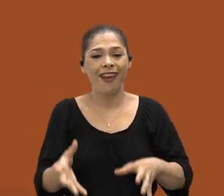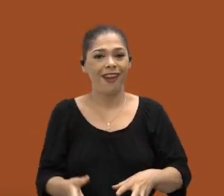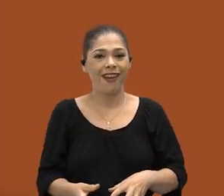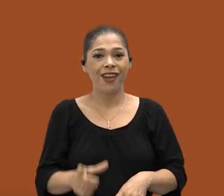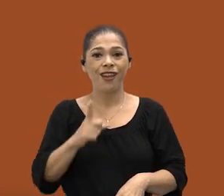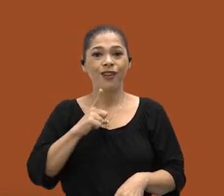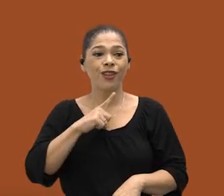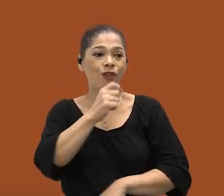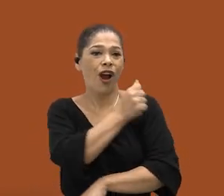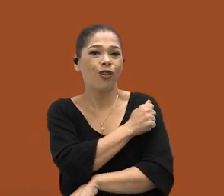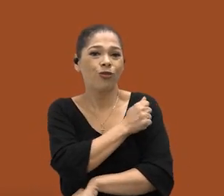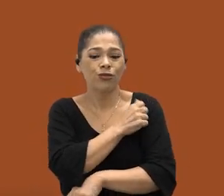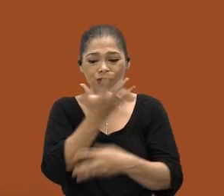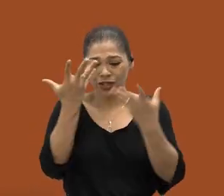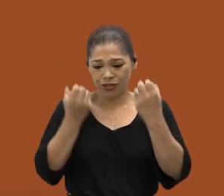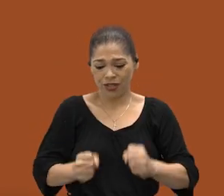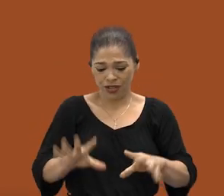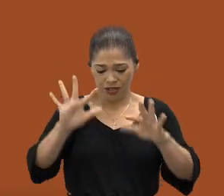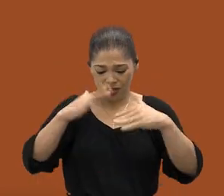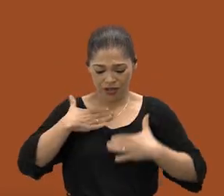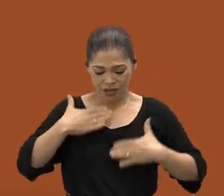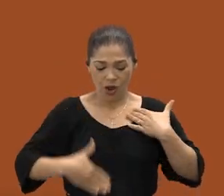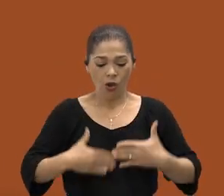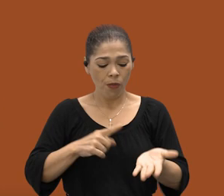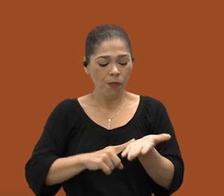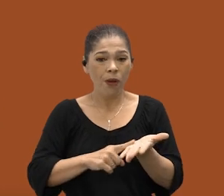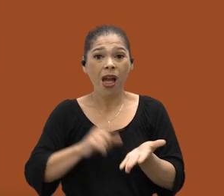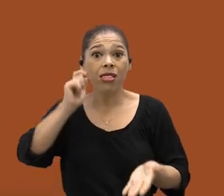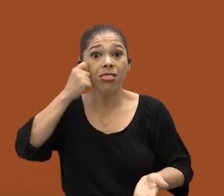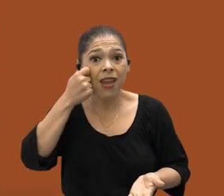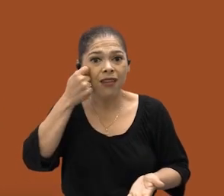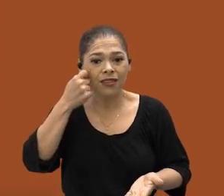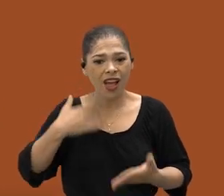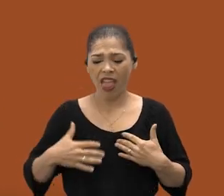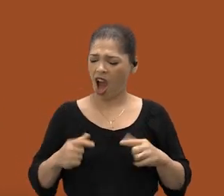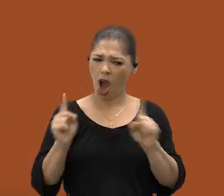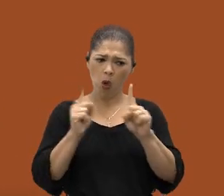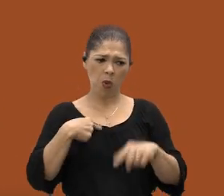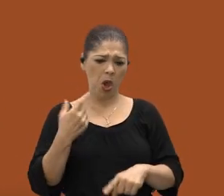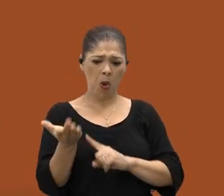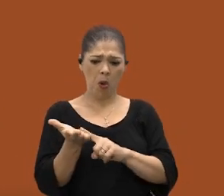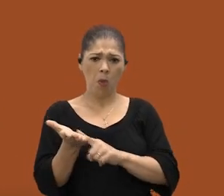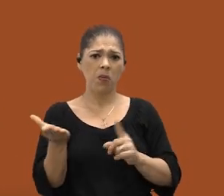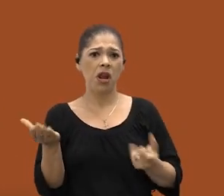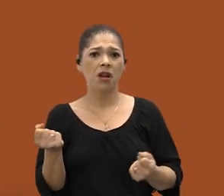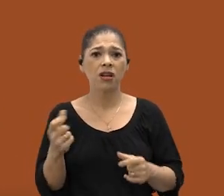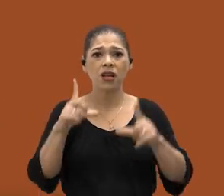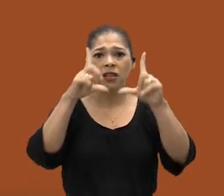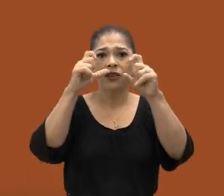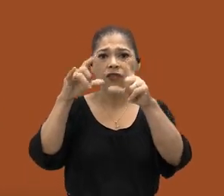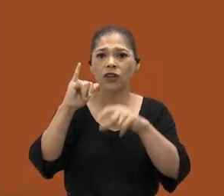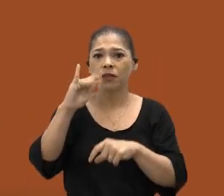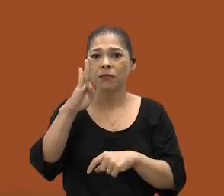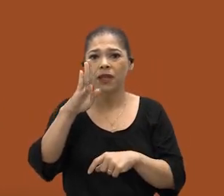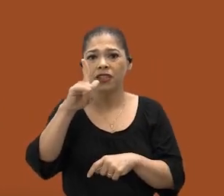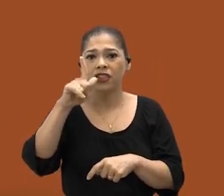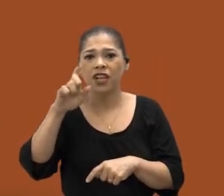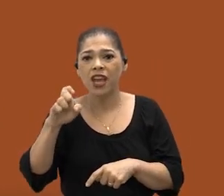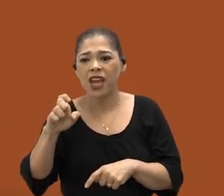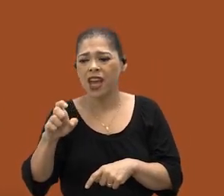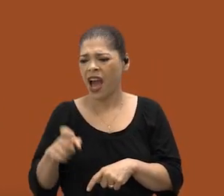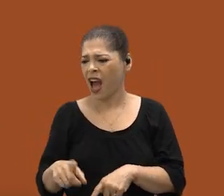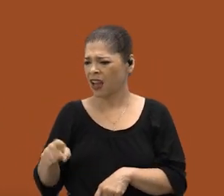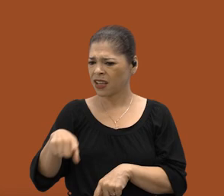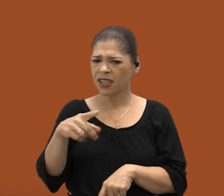querem eu tenho alunos que não se reconhecem negros e são negros às vezes eu tenho que colocar as fotos de IBGE ou a gente